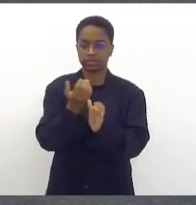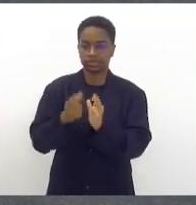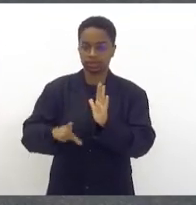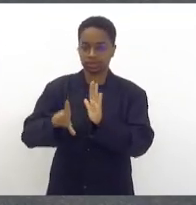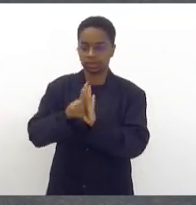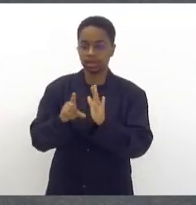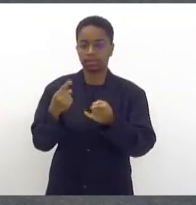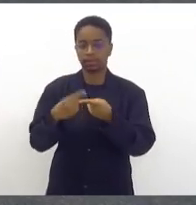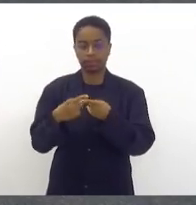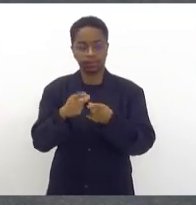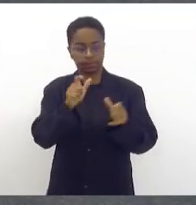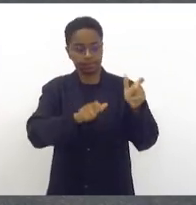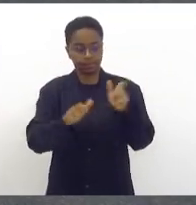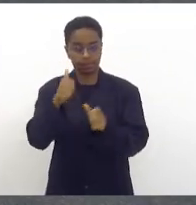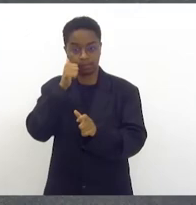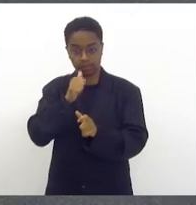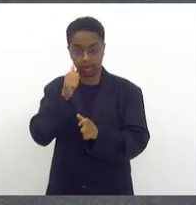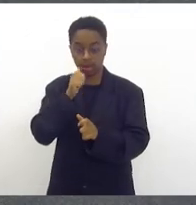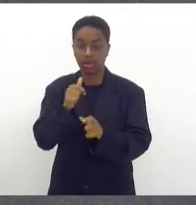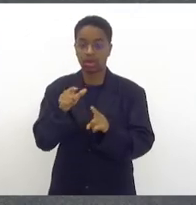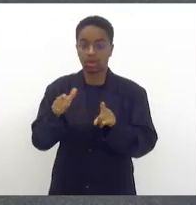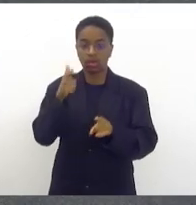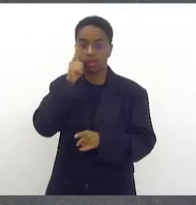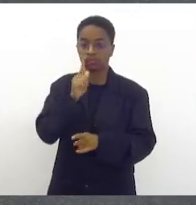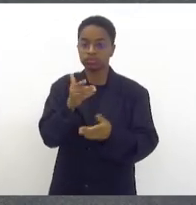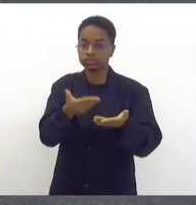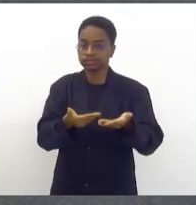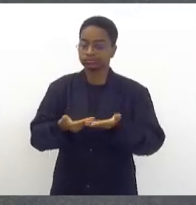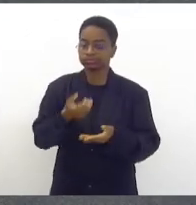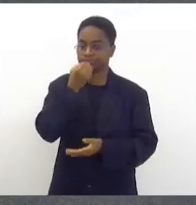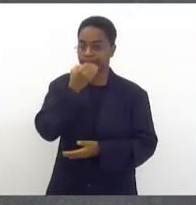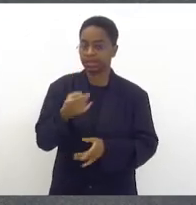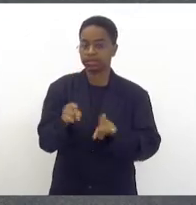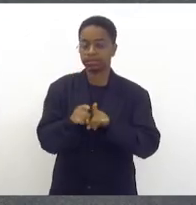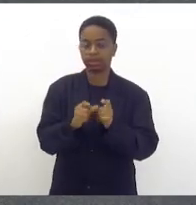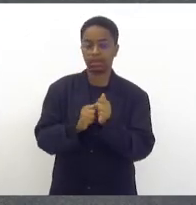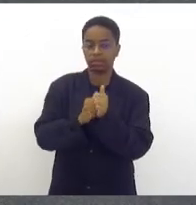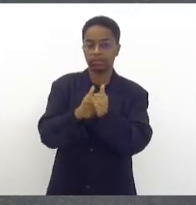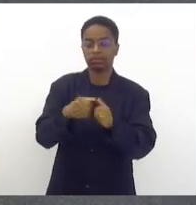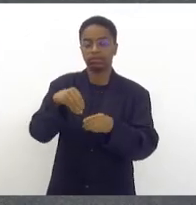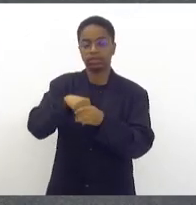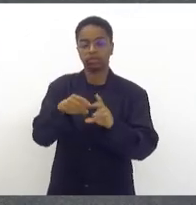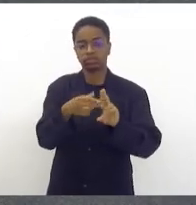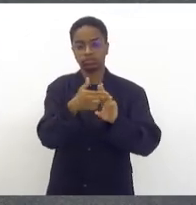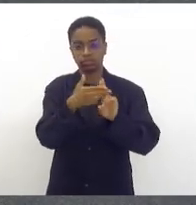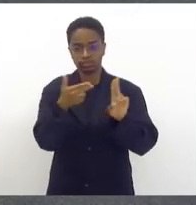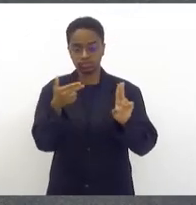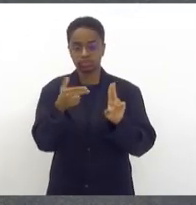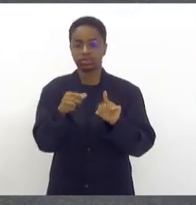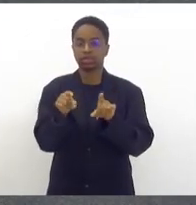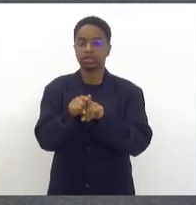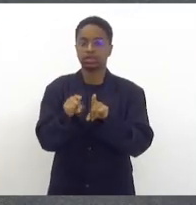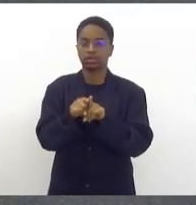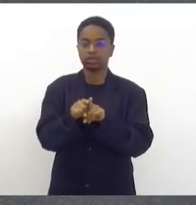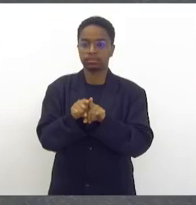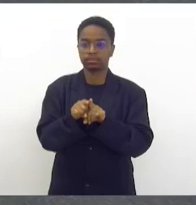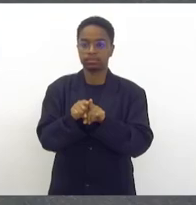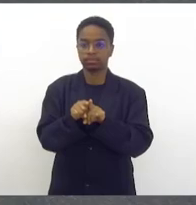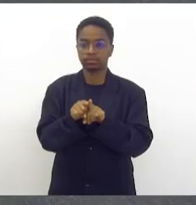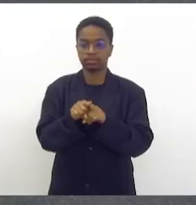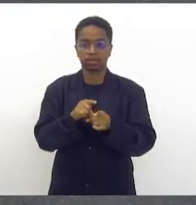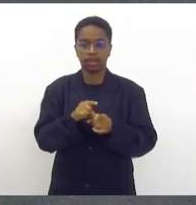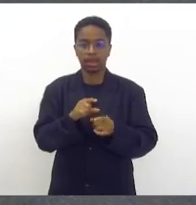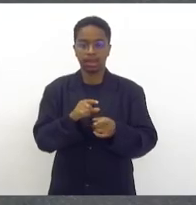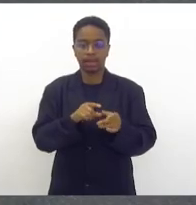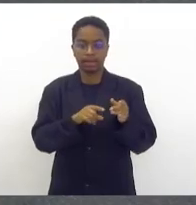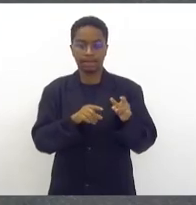essas mulheres sejam bem recebidas e acompanhadas no Sistema Único de Saúde, para que